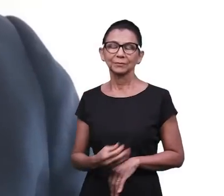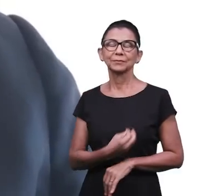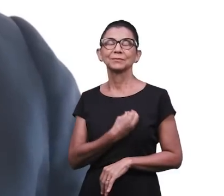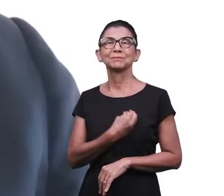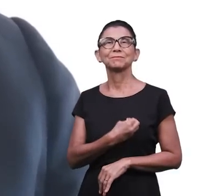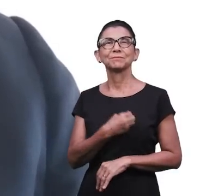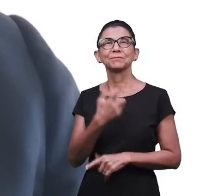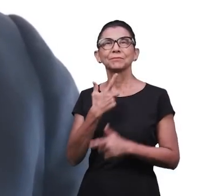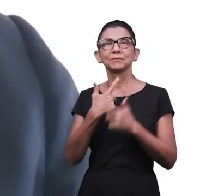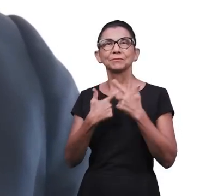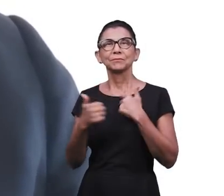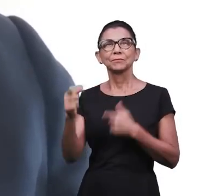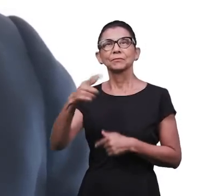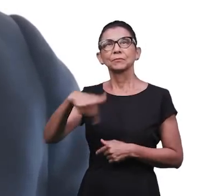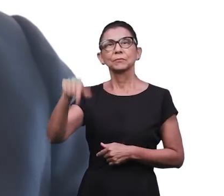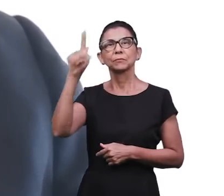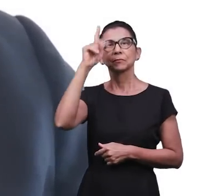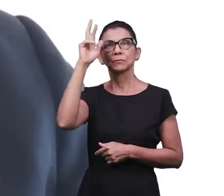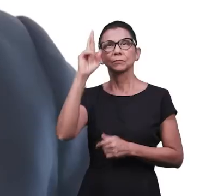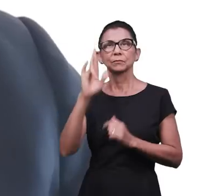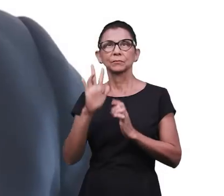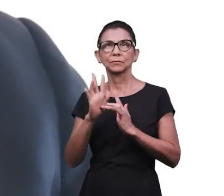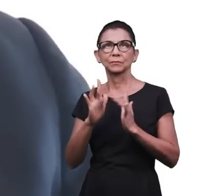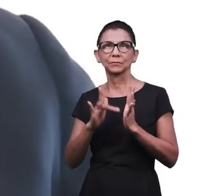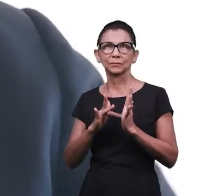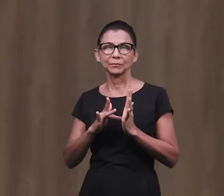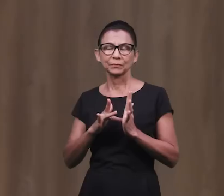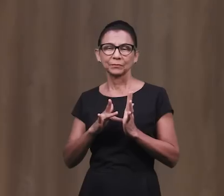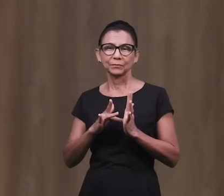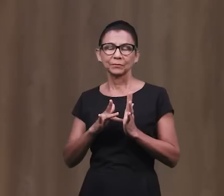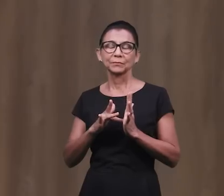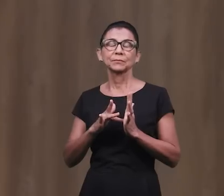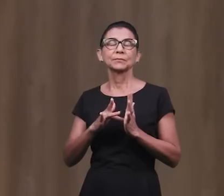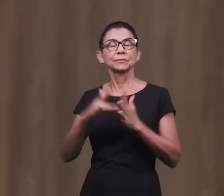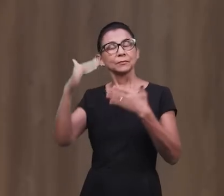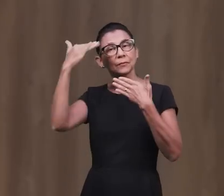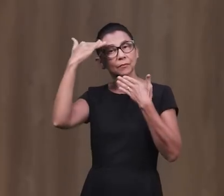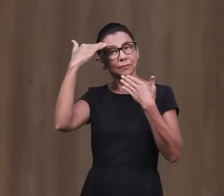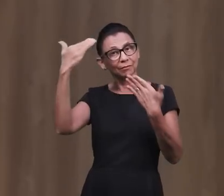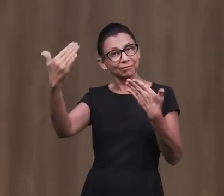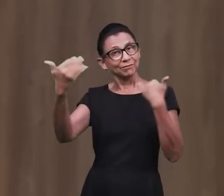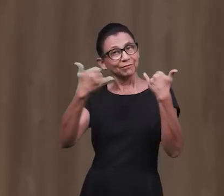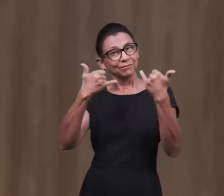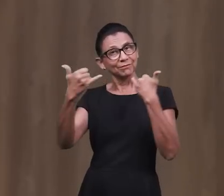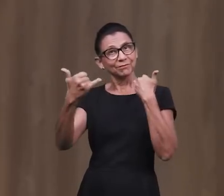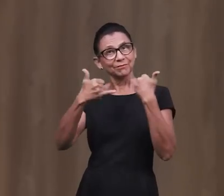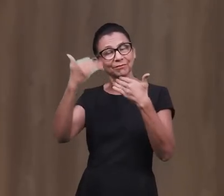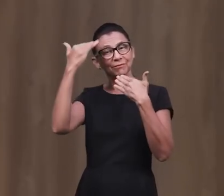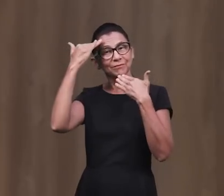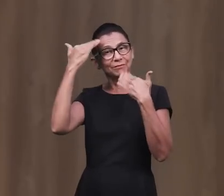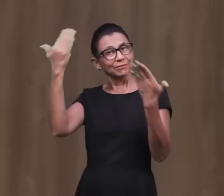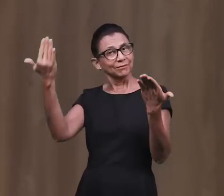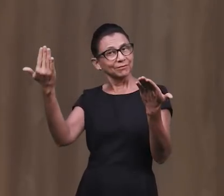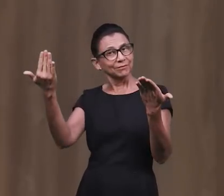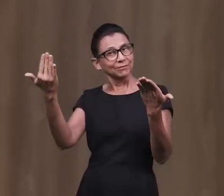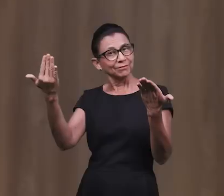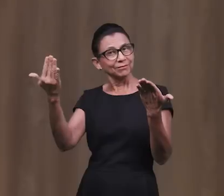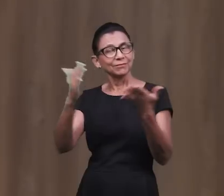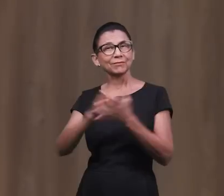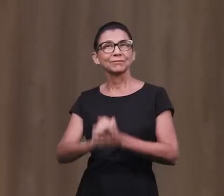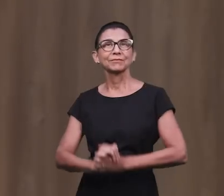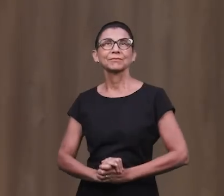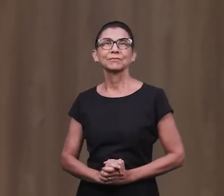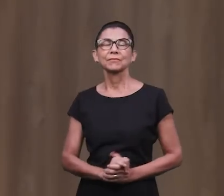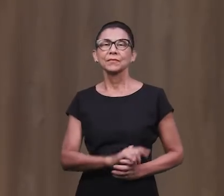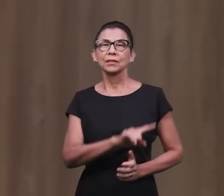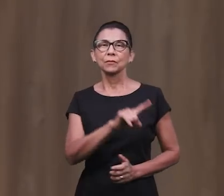participação, desejando assim a todos a paz do Senhor Jesus. Obrigado, Rudney, pelas informações. Obrigado a você, é claro, pelas